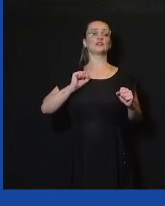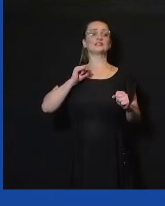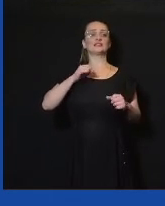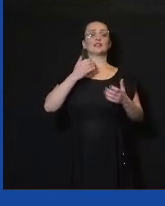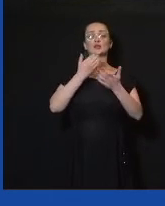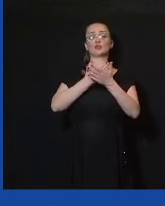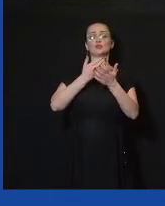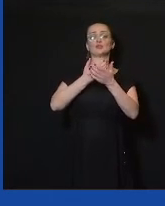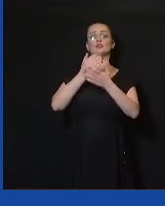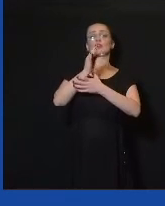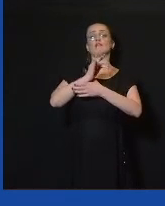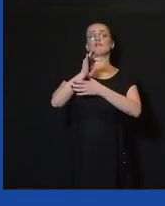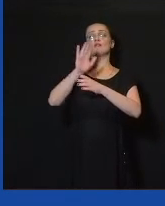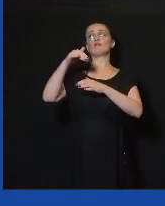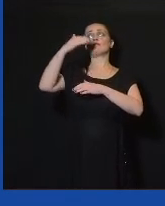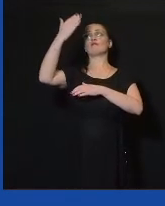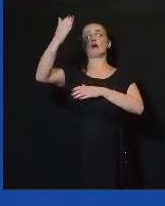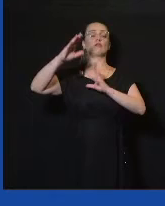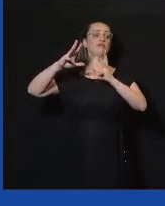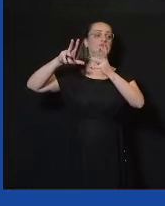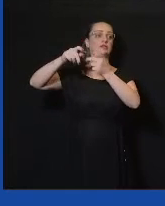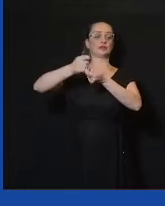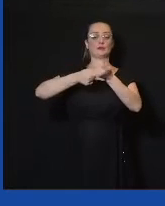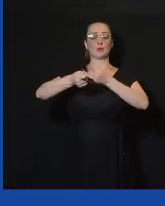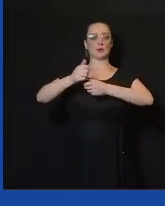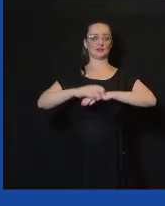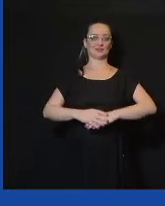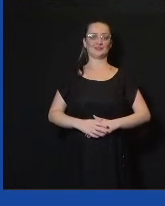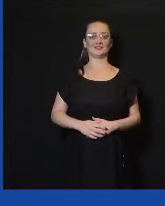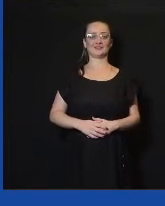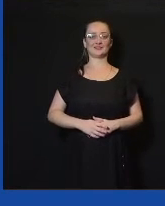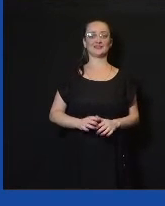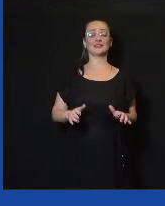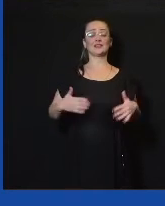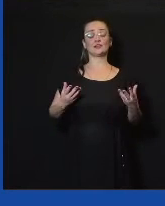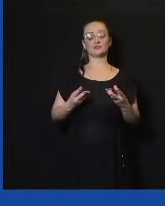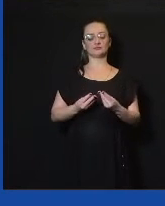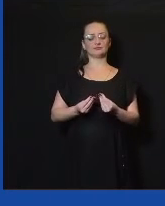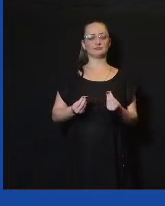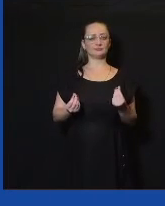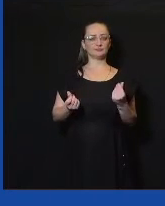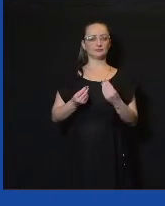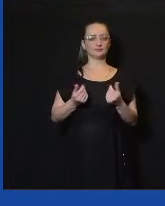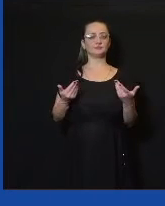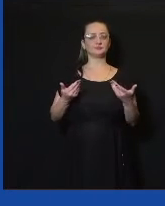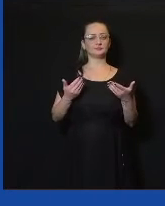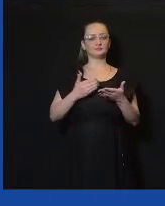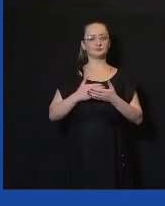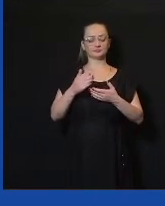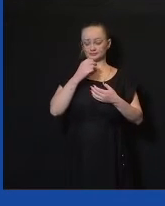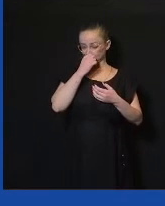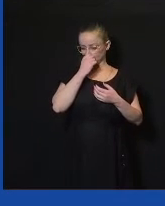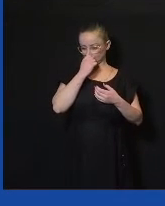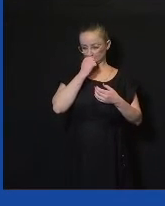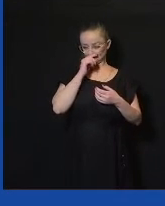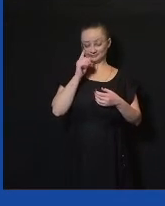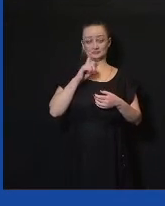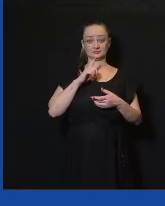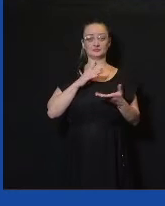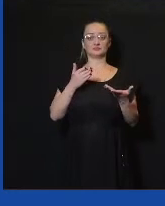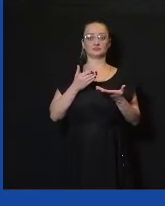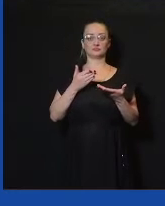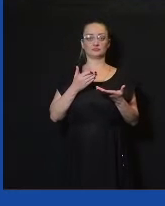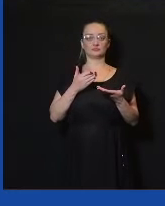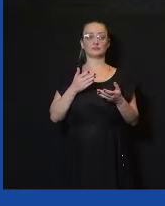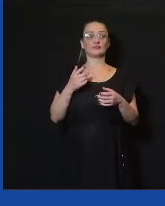nas grandes escolas de negócios do mundo. Então, a sensibilização que eles passaram a ter, e antes não é que